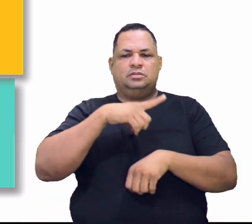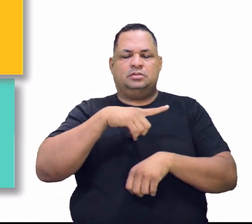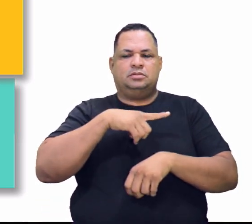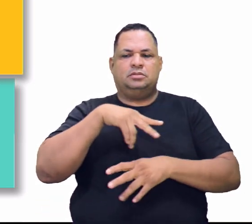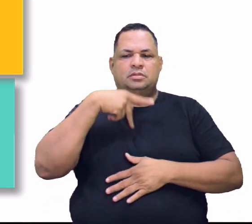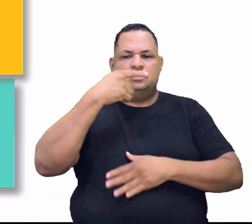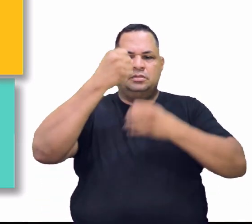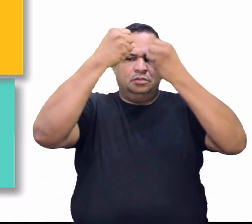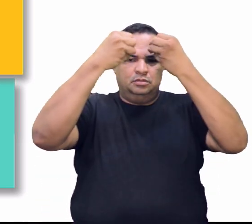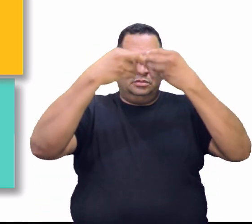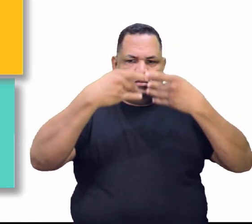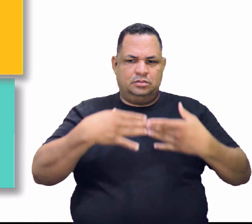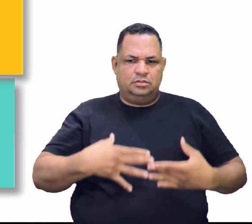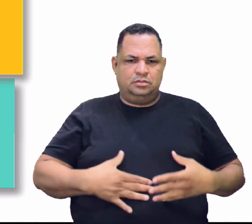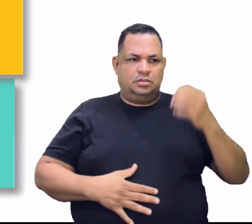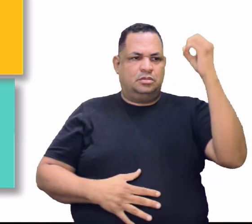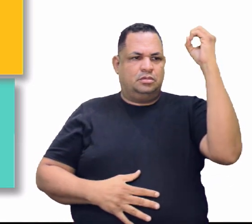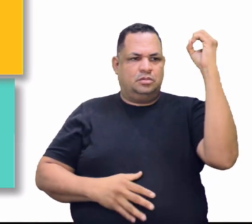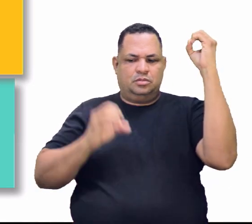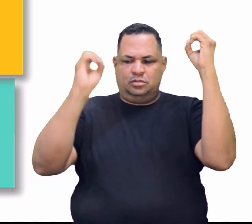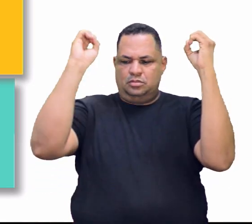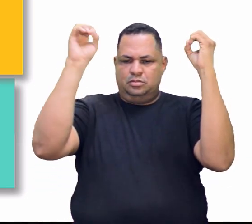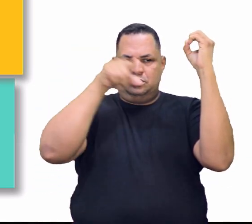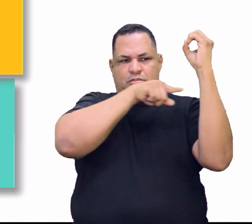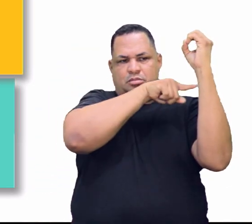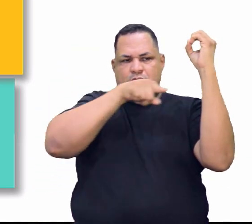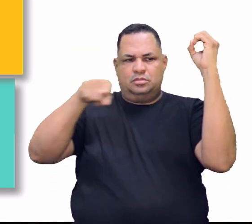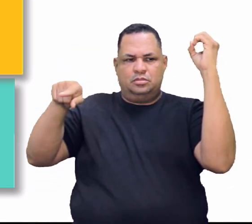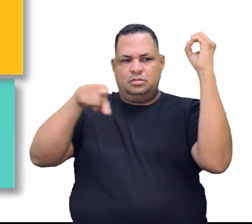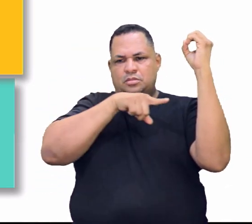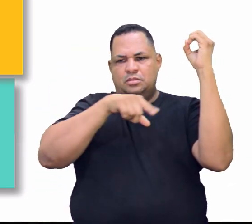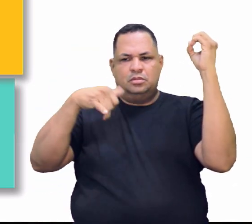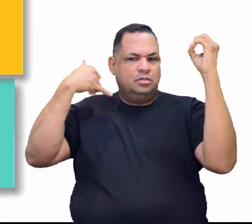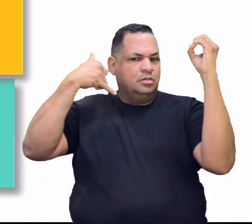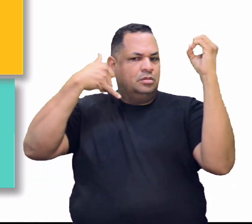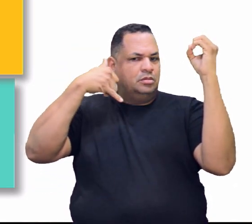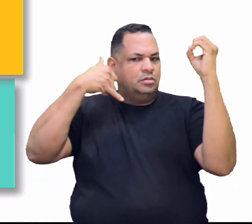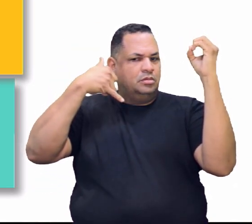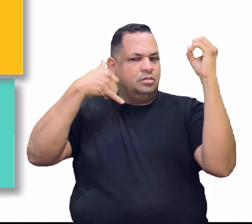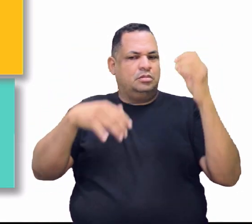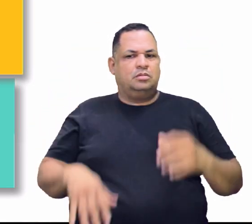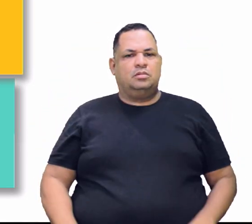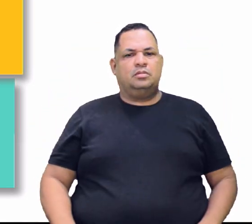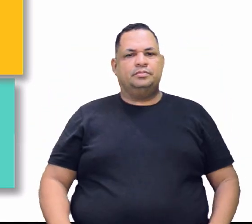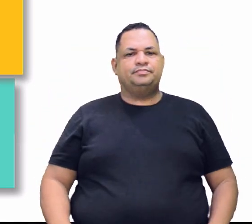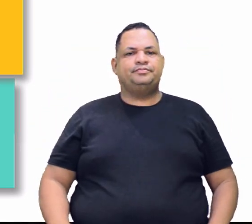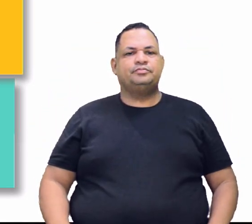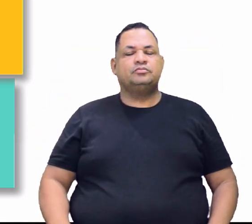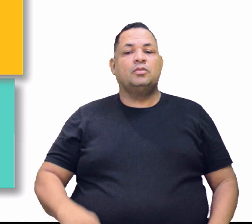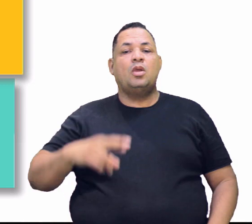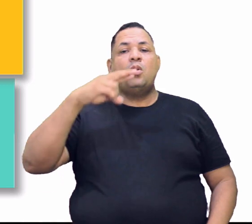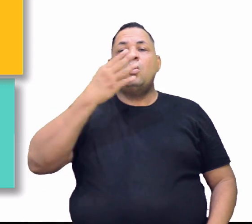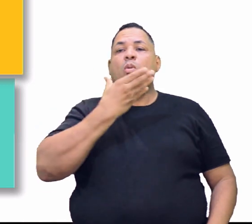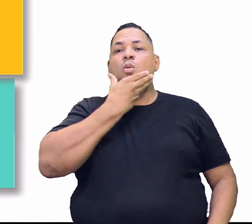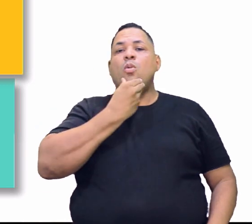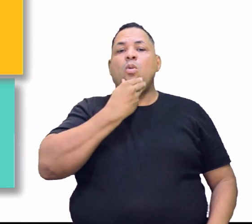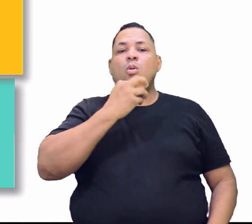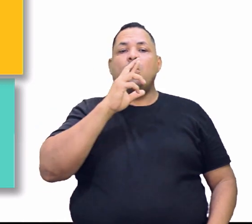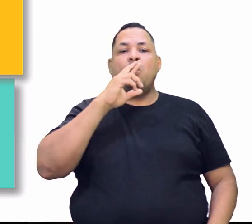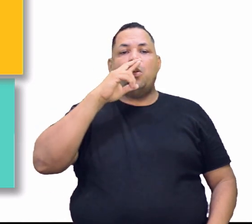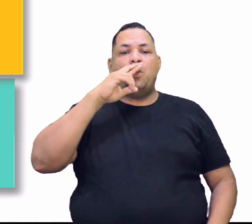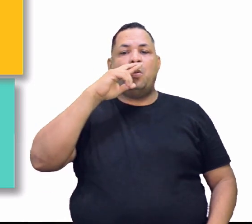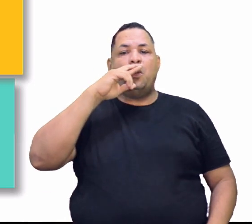a respeito da linha telegráfica. Tá certo? Bom, o Rondon, então, quando ele